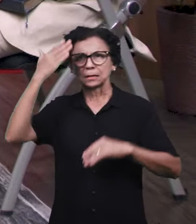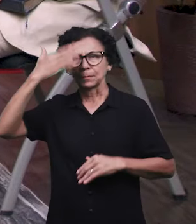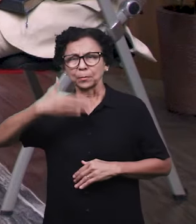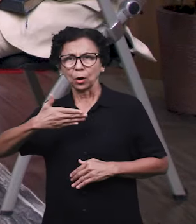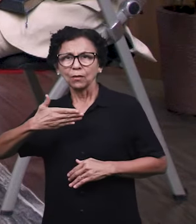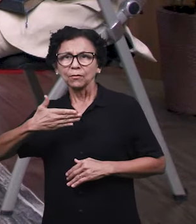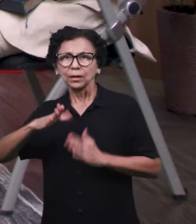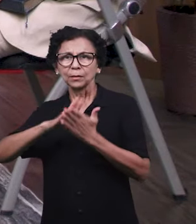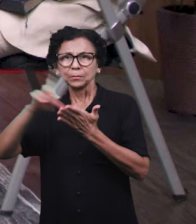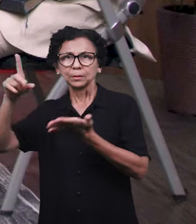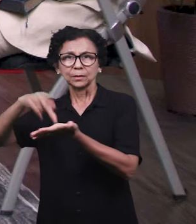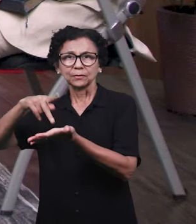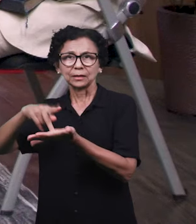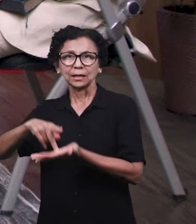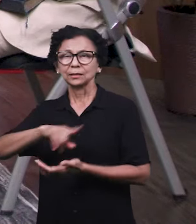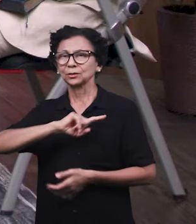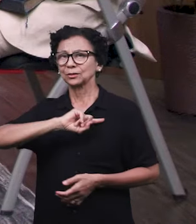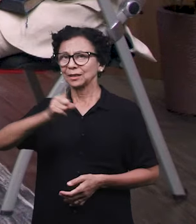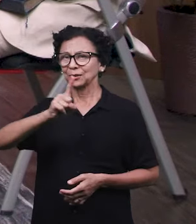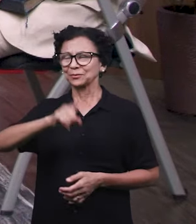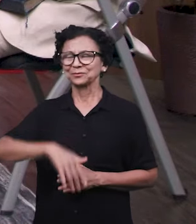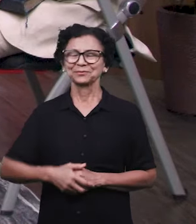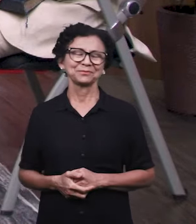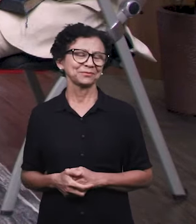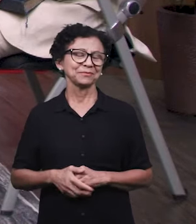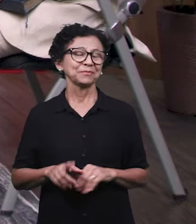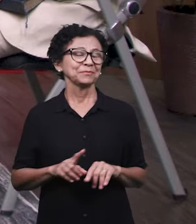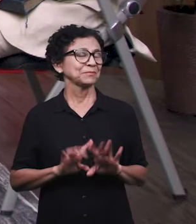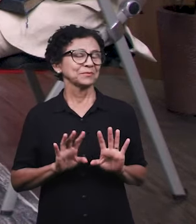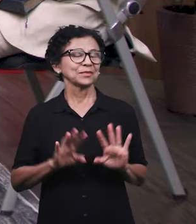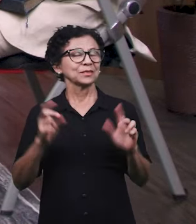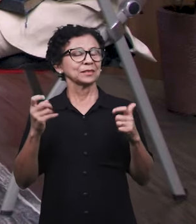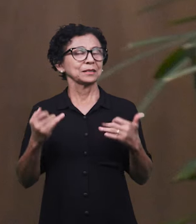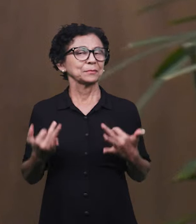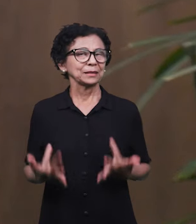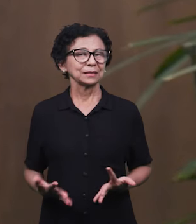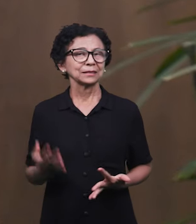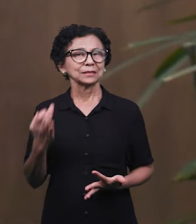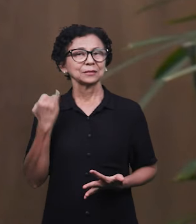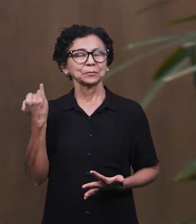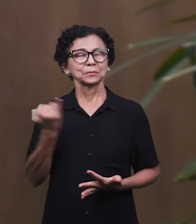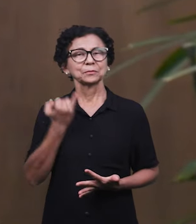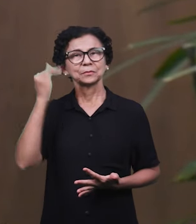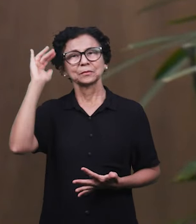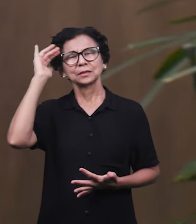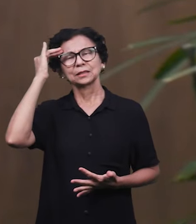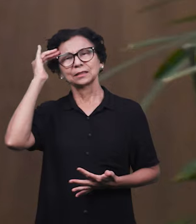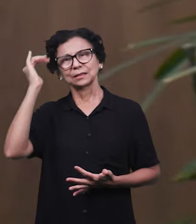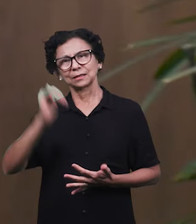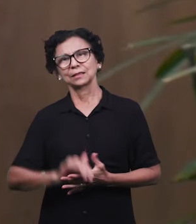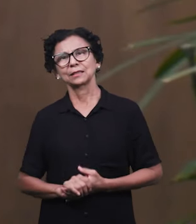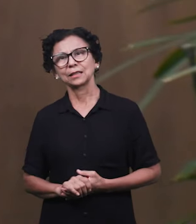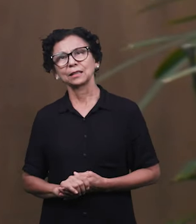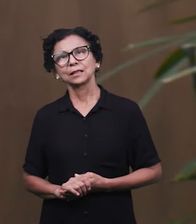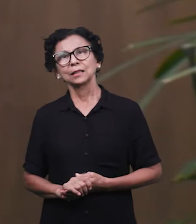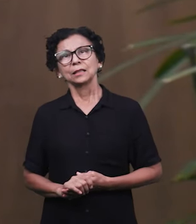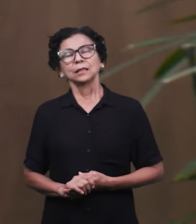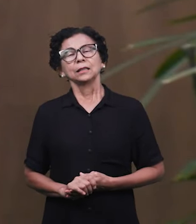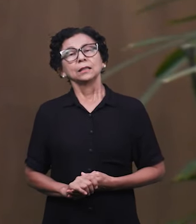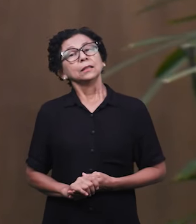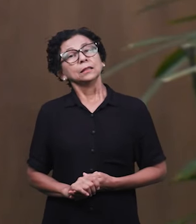estamos falando porque é importante a gente entender que muitas coisas que estão contextualizadas na palavra, a gente consegue